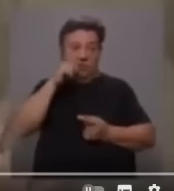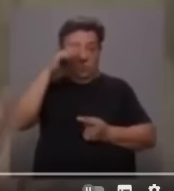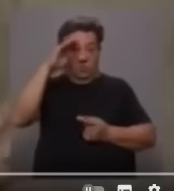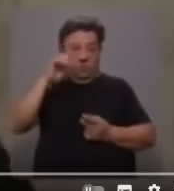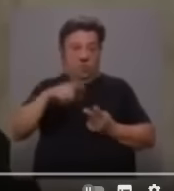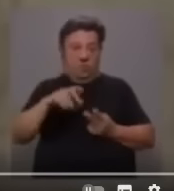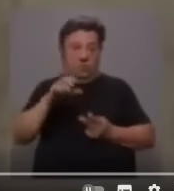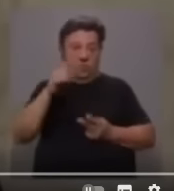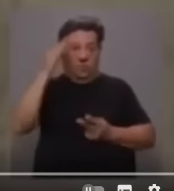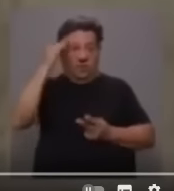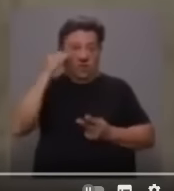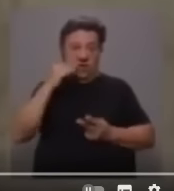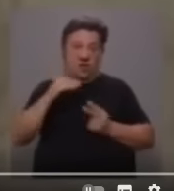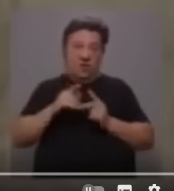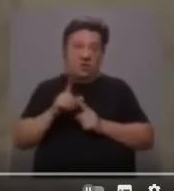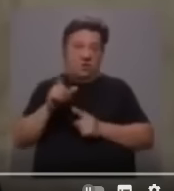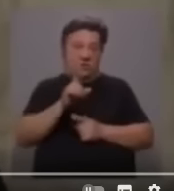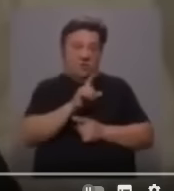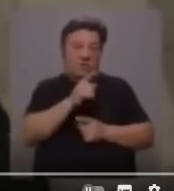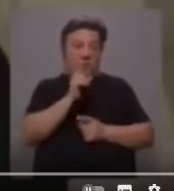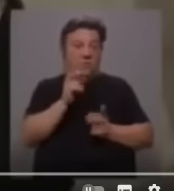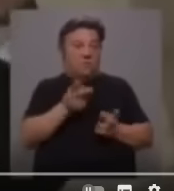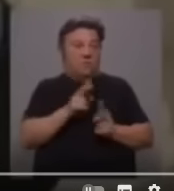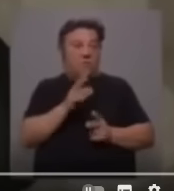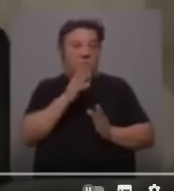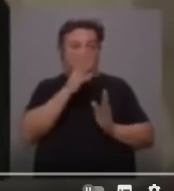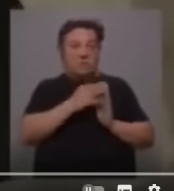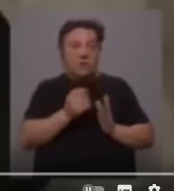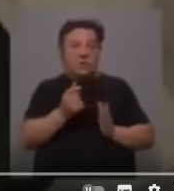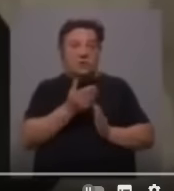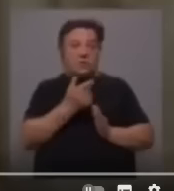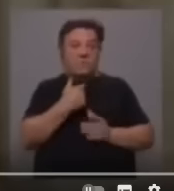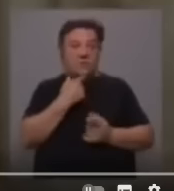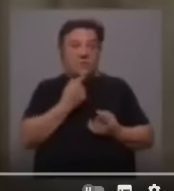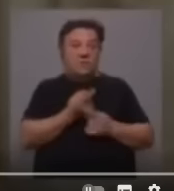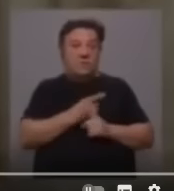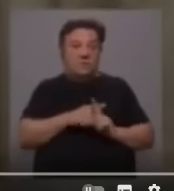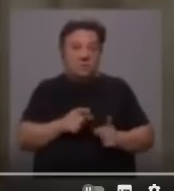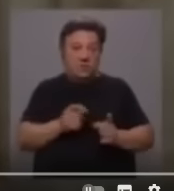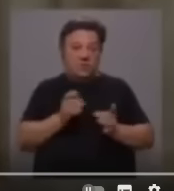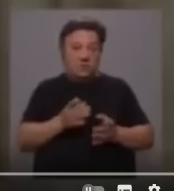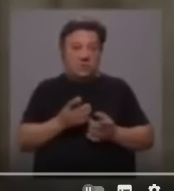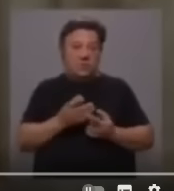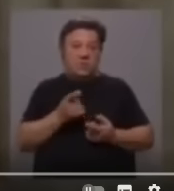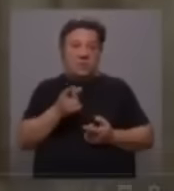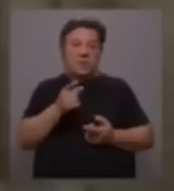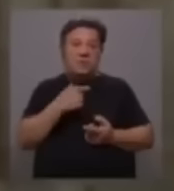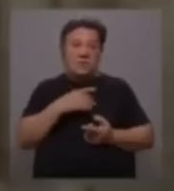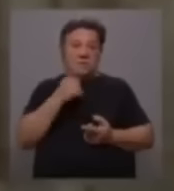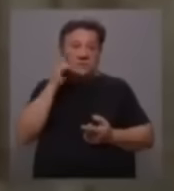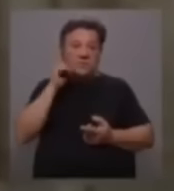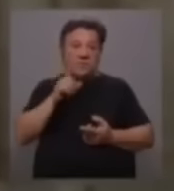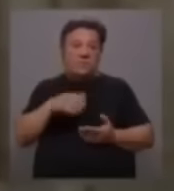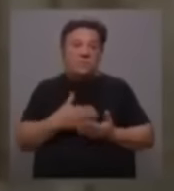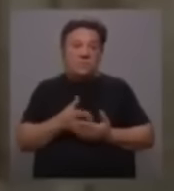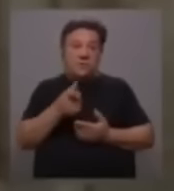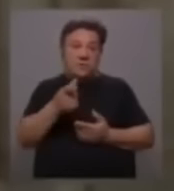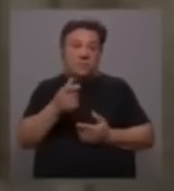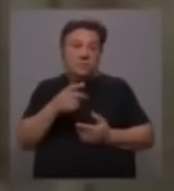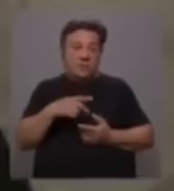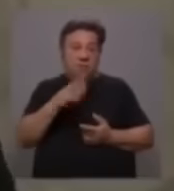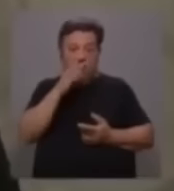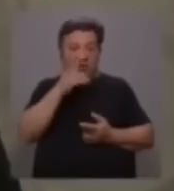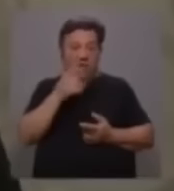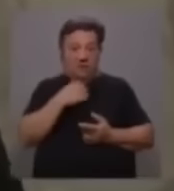também não deve ser isso eu não sei qual é o vosso modelo económico portanto hou assim umas coisas despedimentos o que se houve permanentemente o que se houve